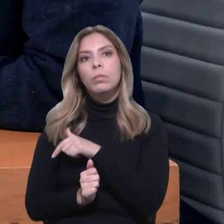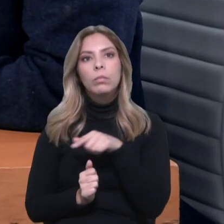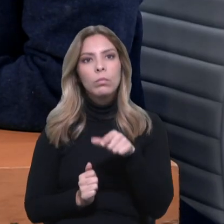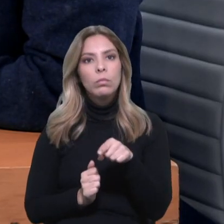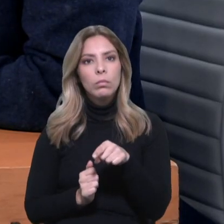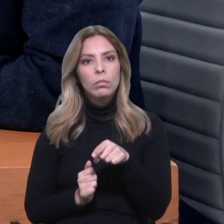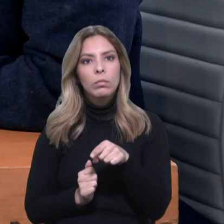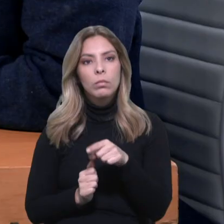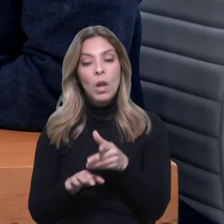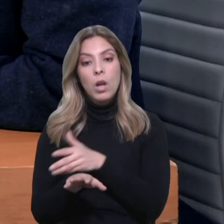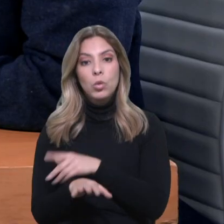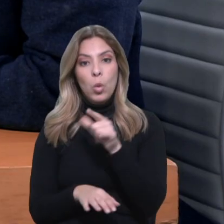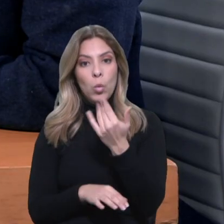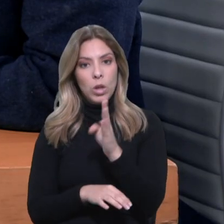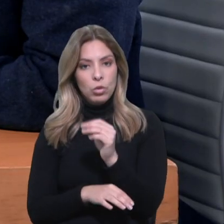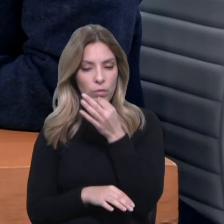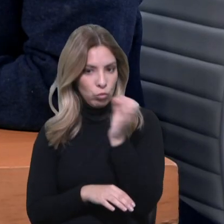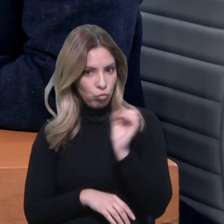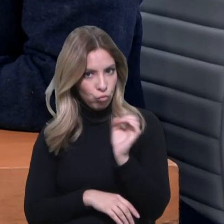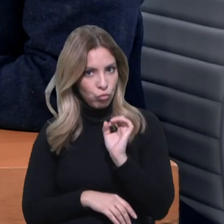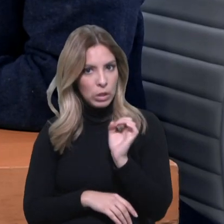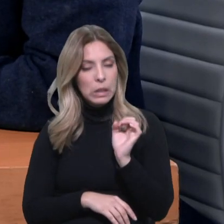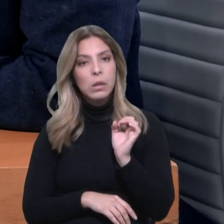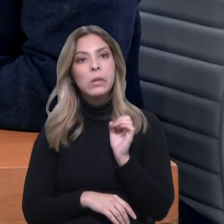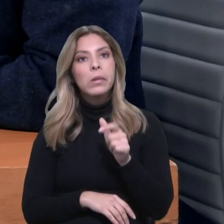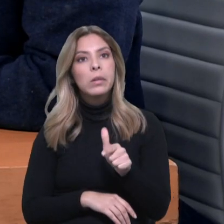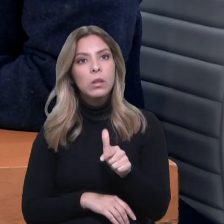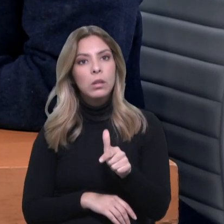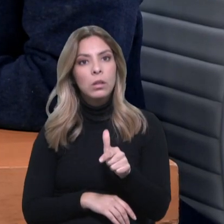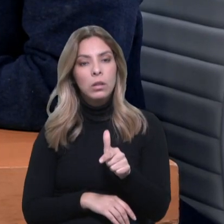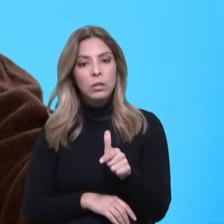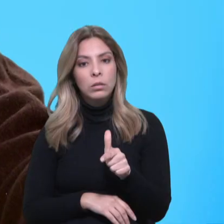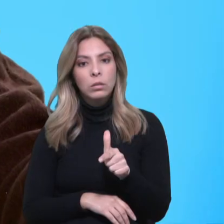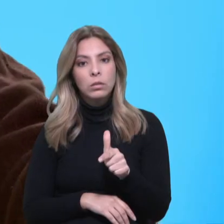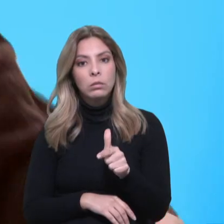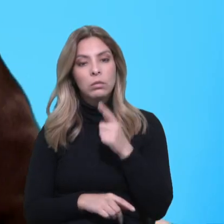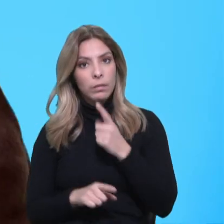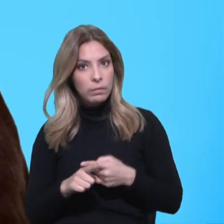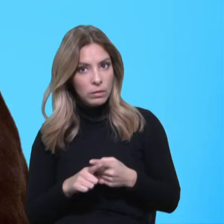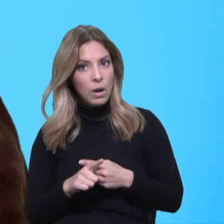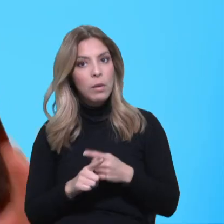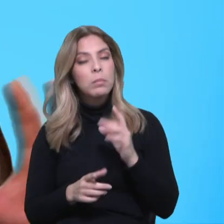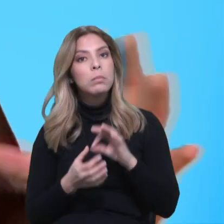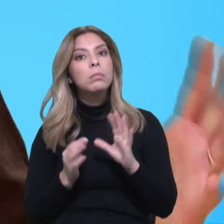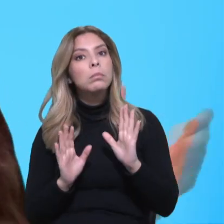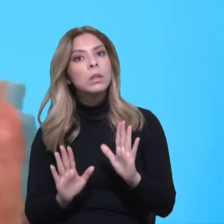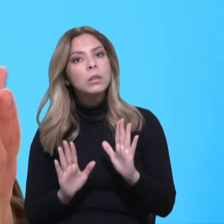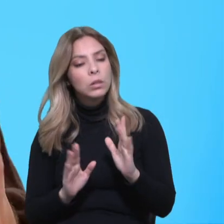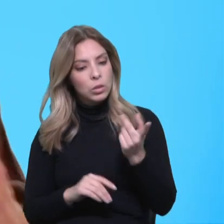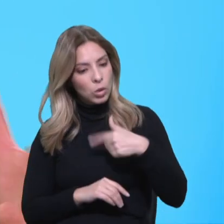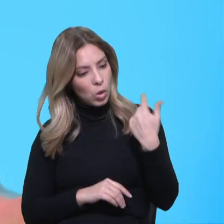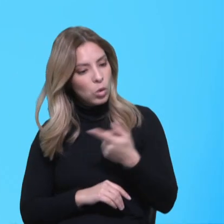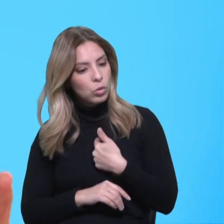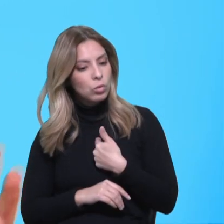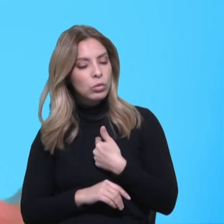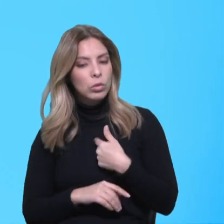Luís não chegou a colocar essa tónica, para além das valências para as pessoas, nós também reunimos as